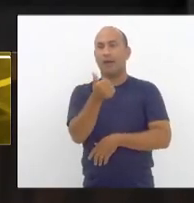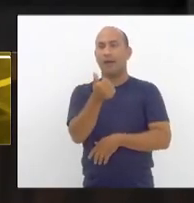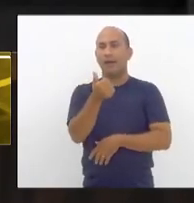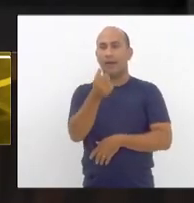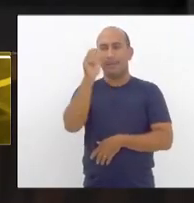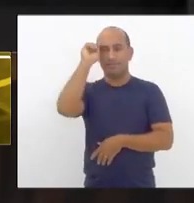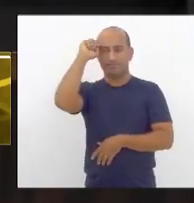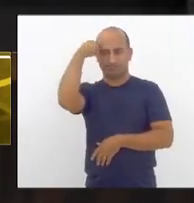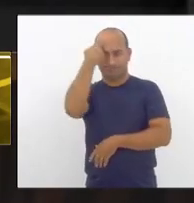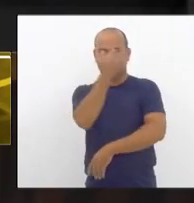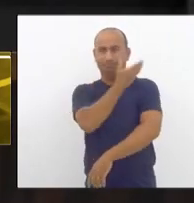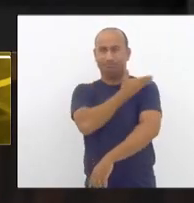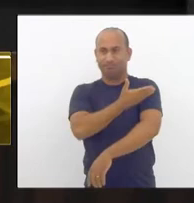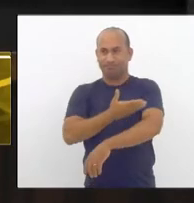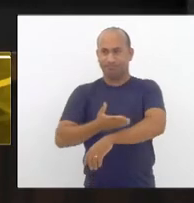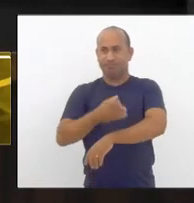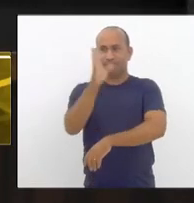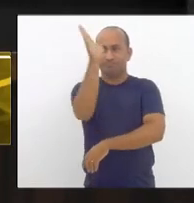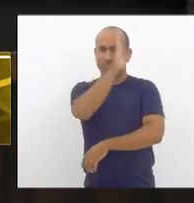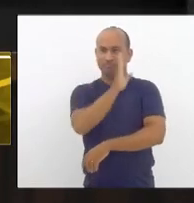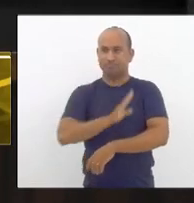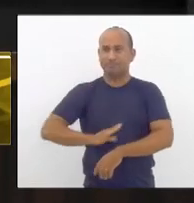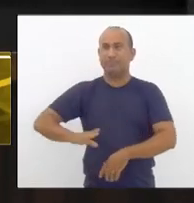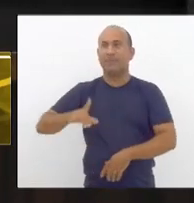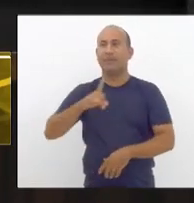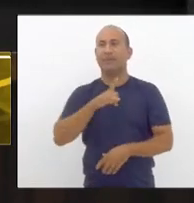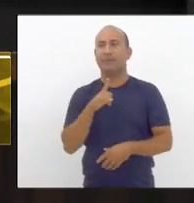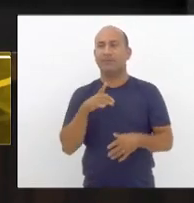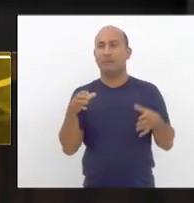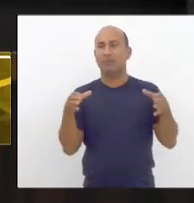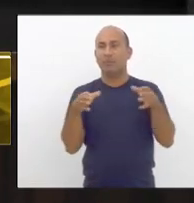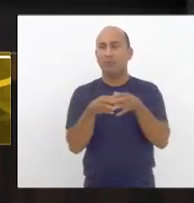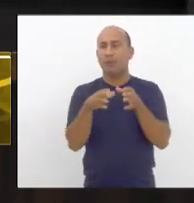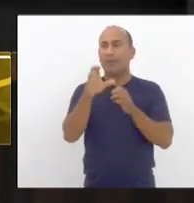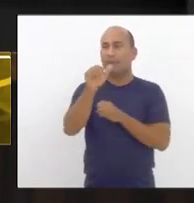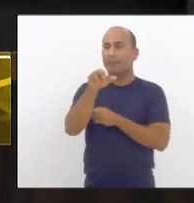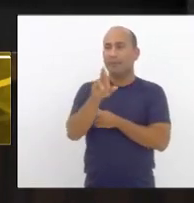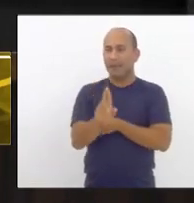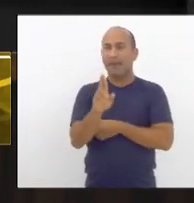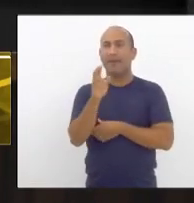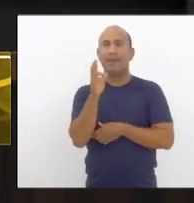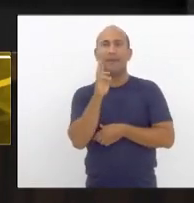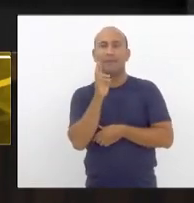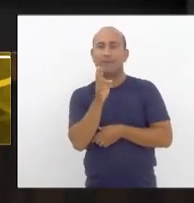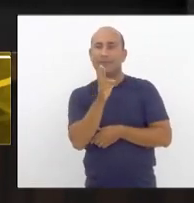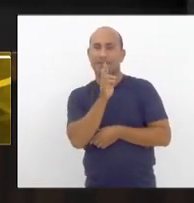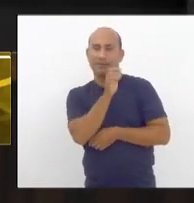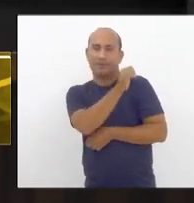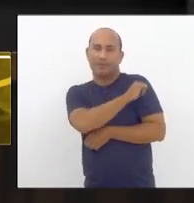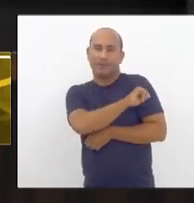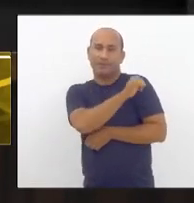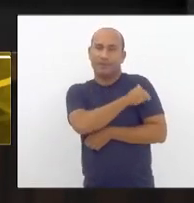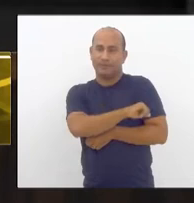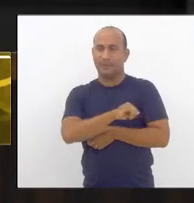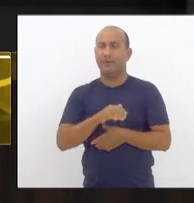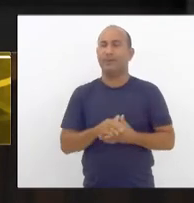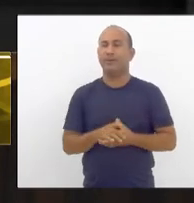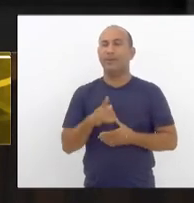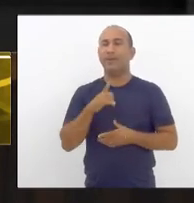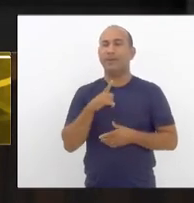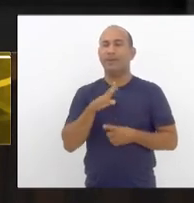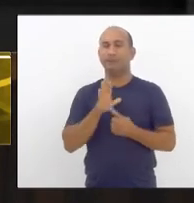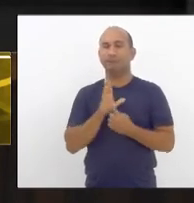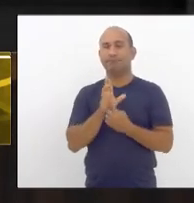há oito anos aproximou-se do Sindicato de bares e restaurantes do Rio de Janeiro o sindi rio que